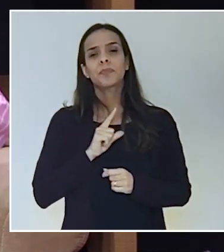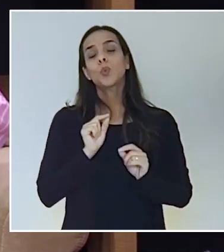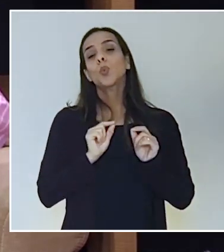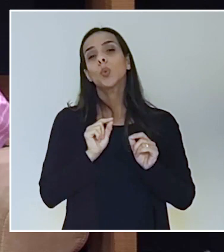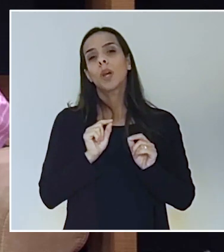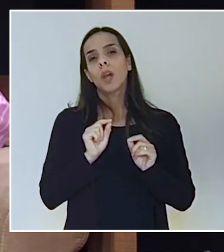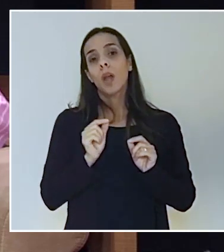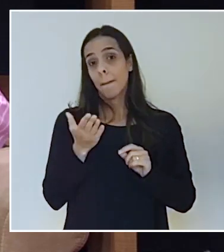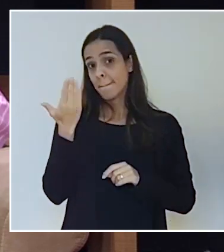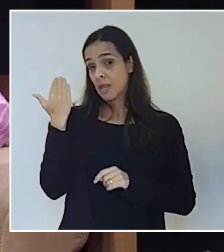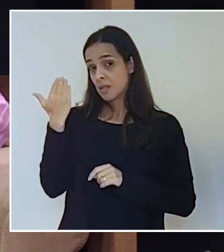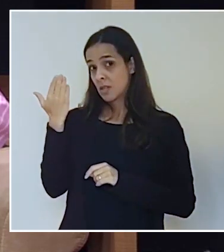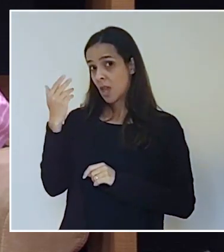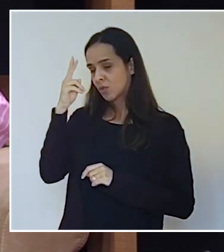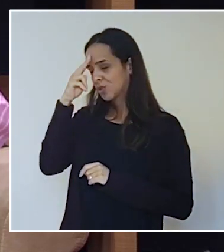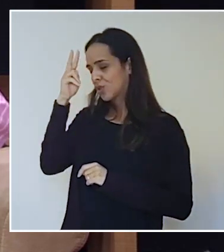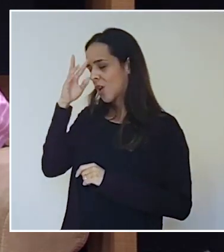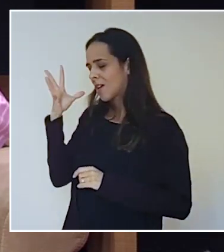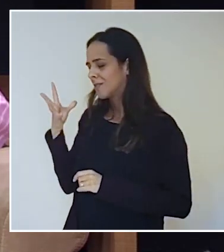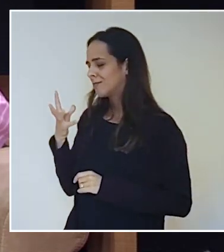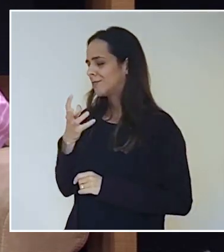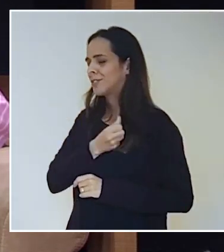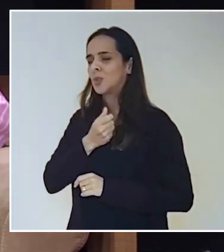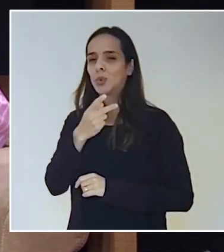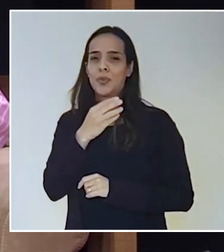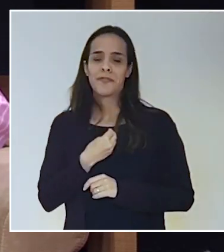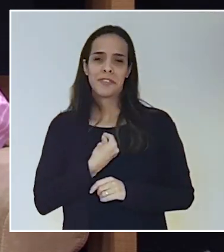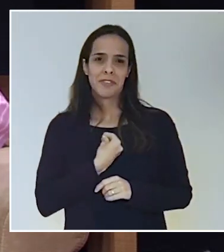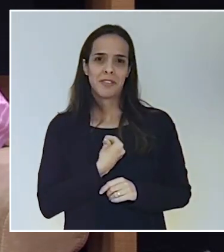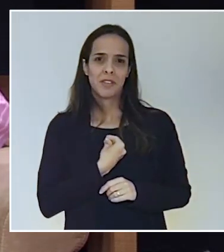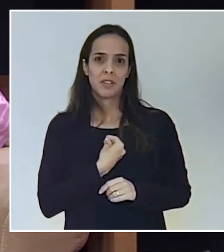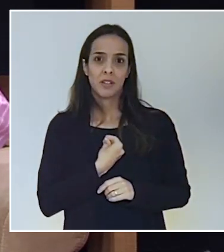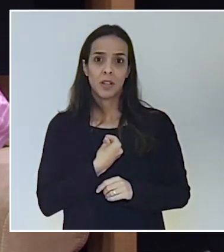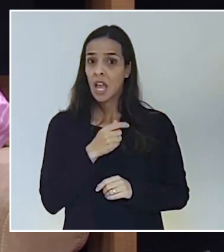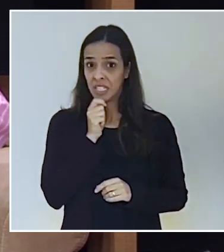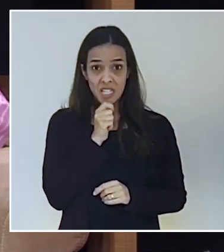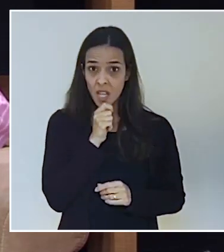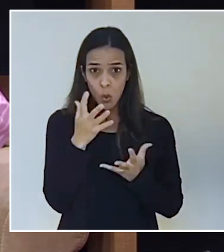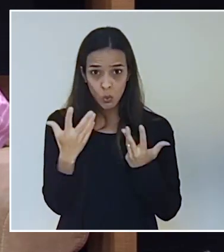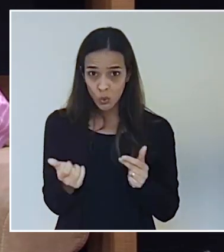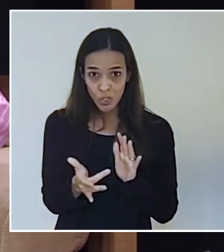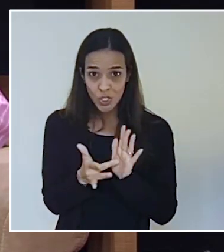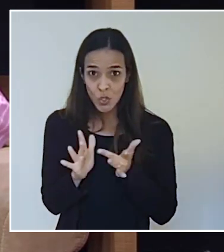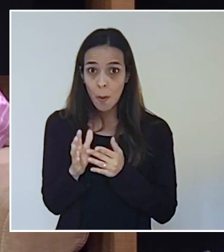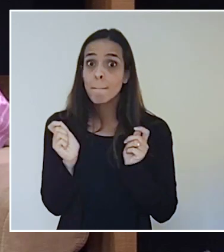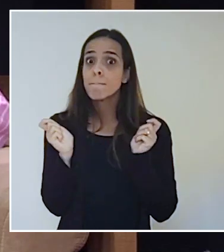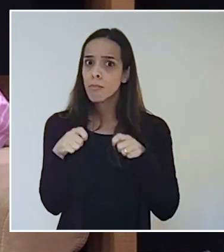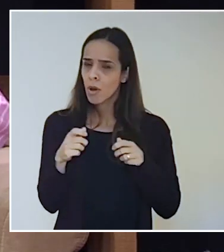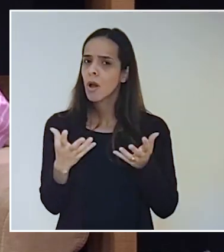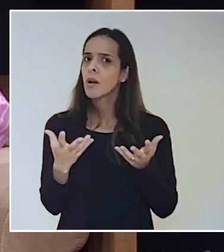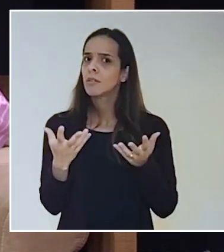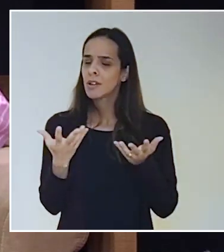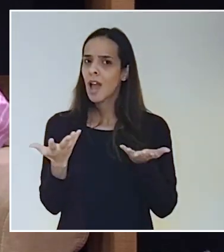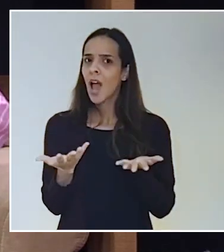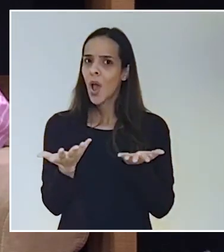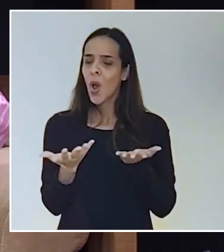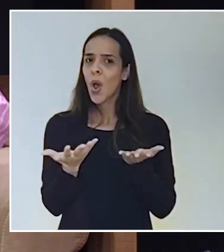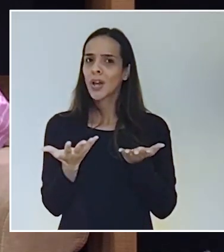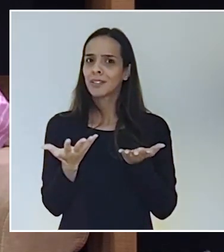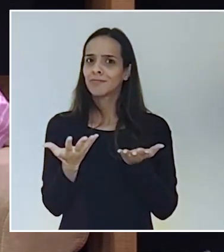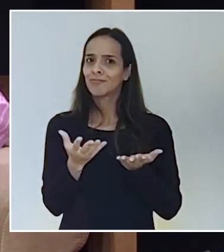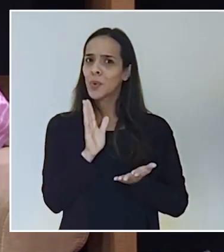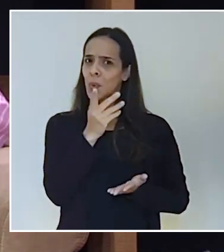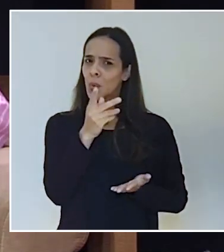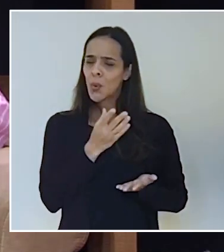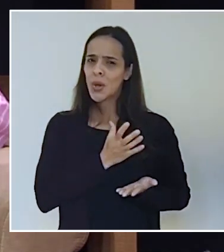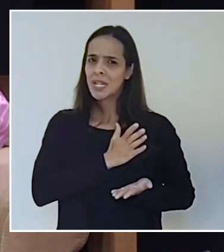sua vida. E se você não teve, você pode ter agora, entregando o seu coração para Jesus. A minha oração